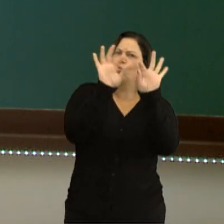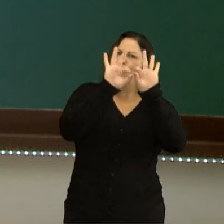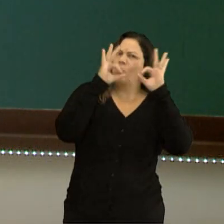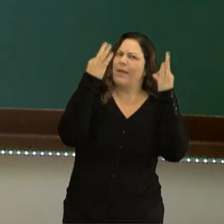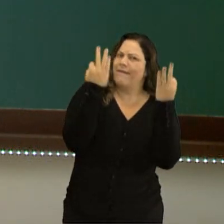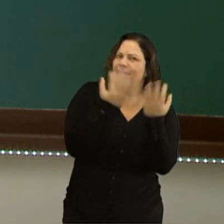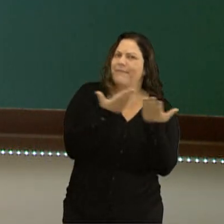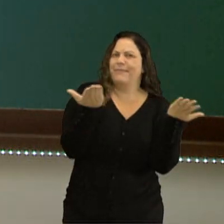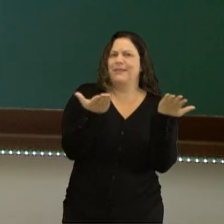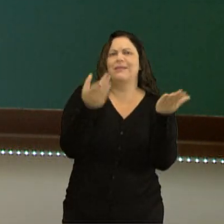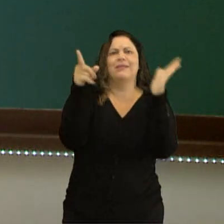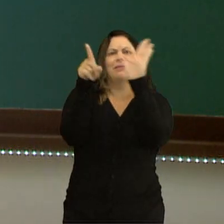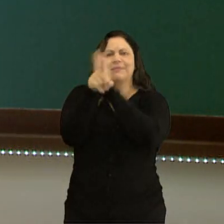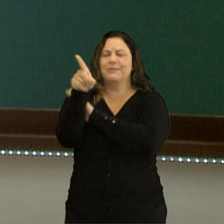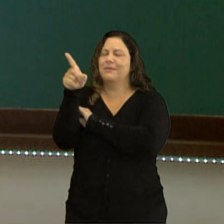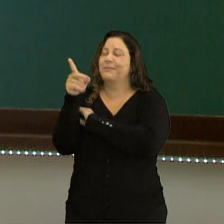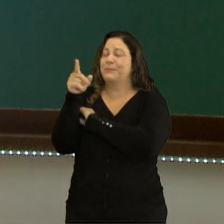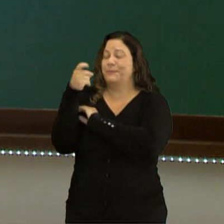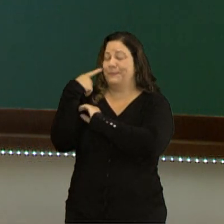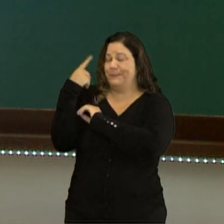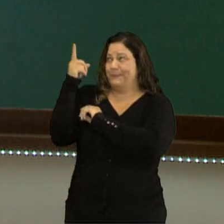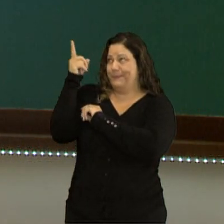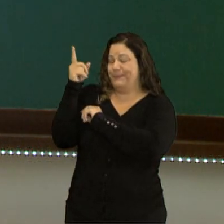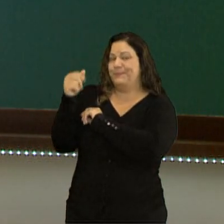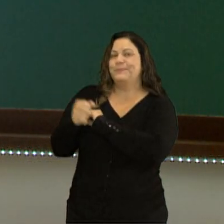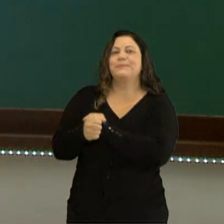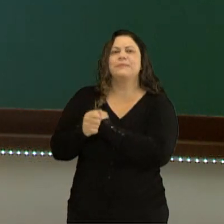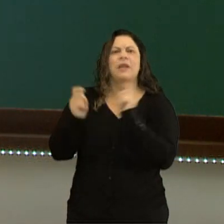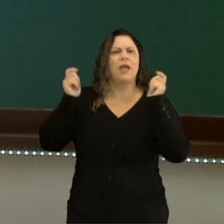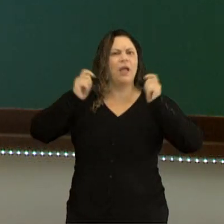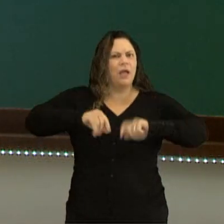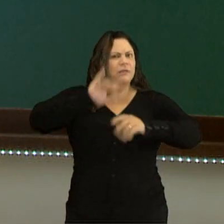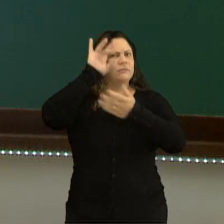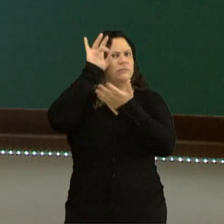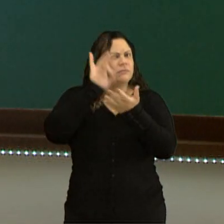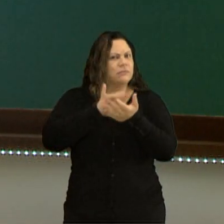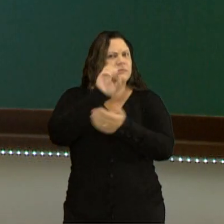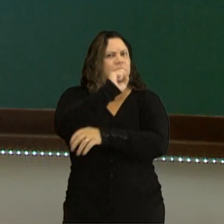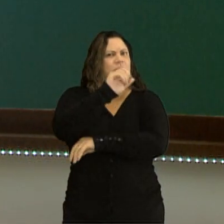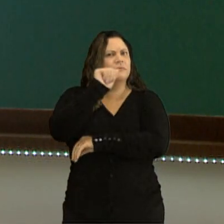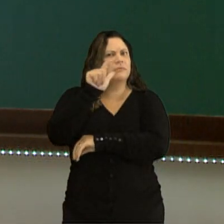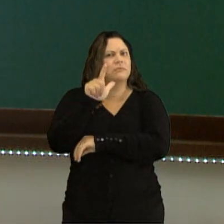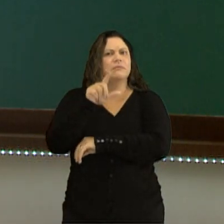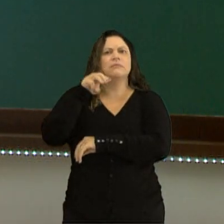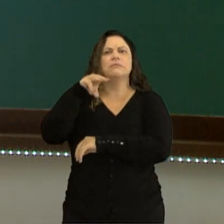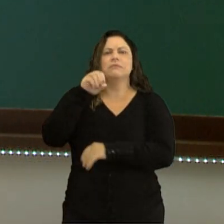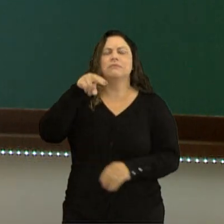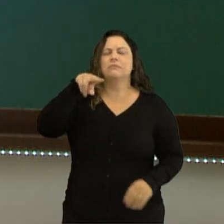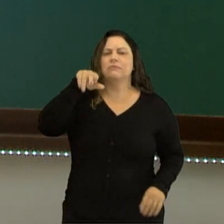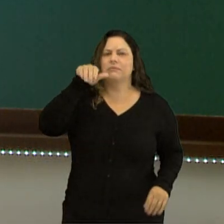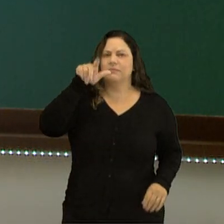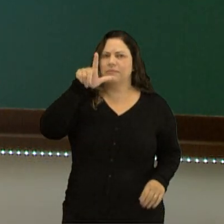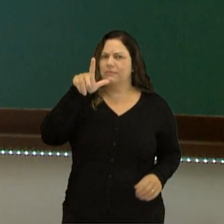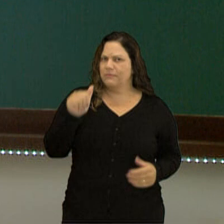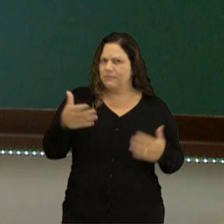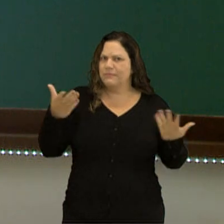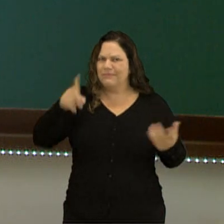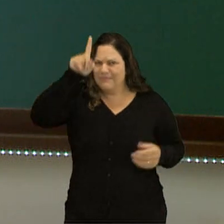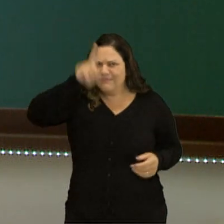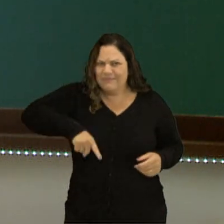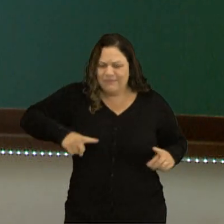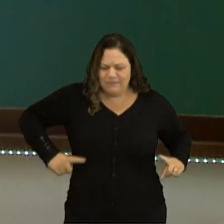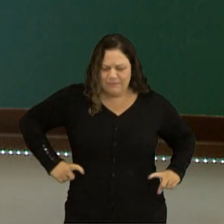essa questão. Podemos afirmar que a Salmonella entérica typhi é uma lombriga? Nós podemos afirmar isso? Ela